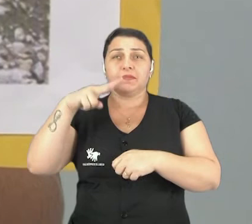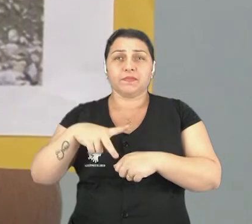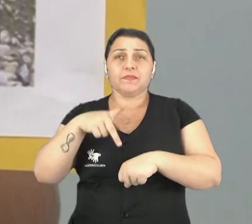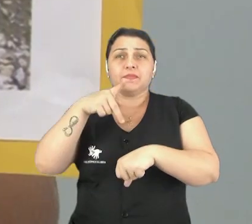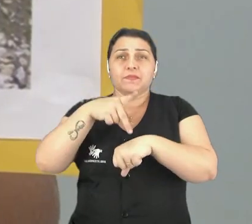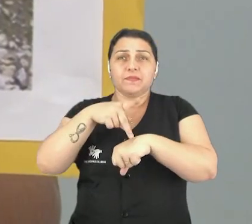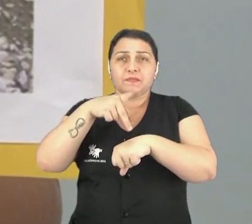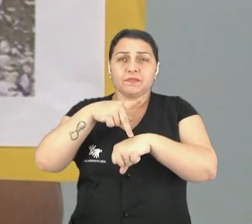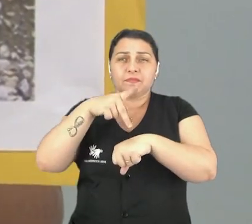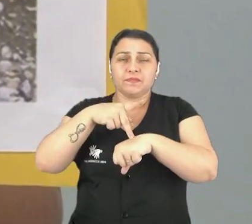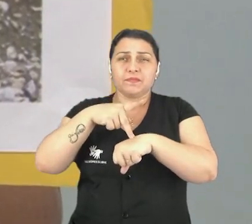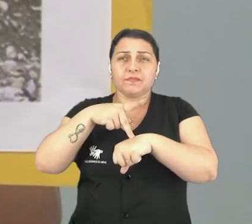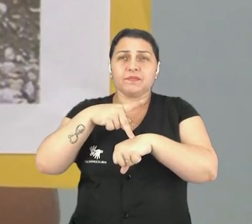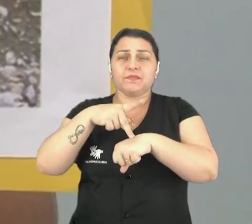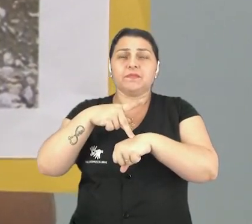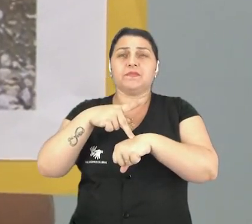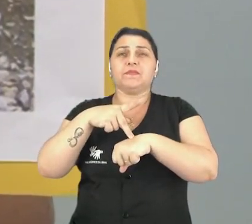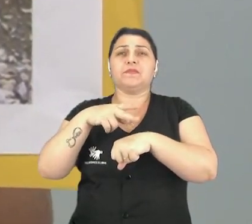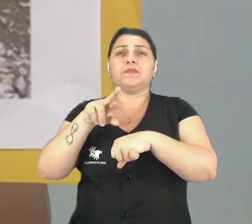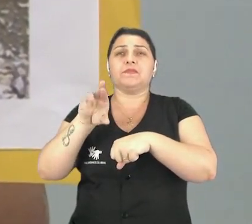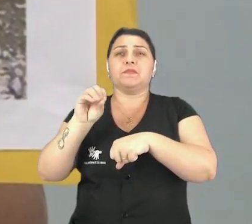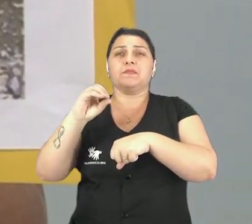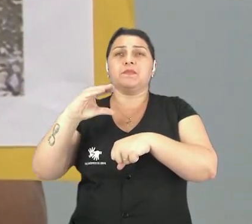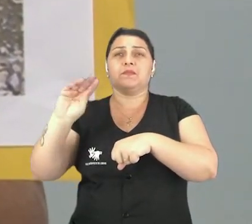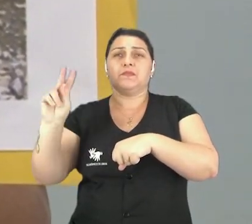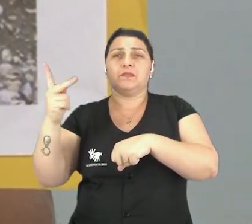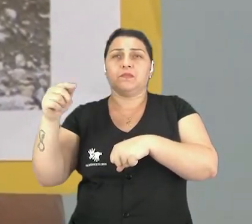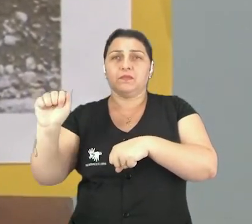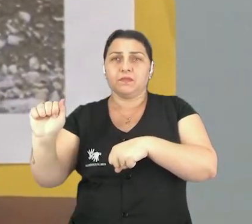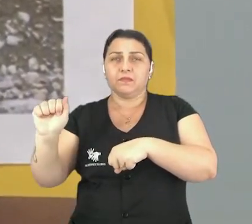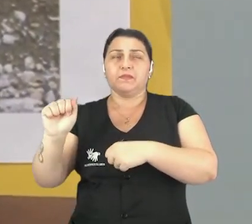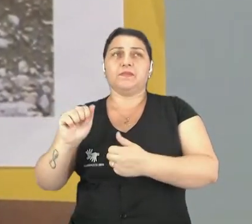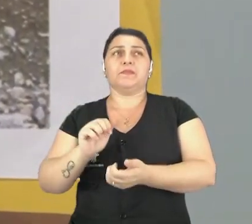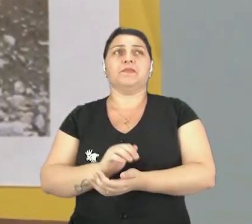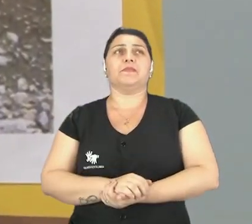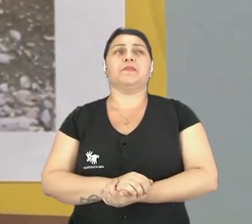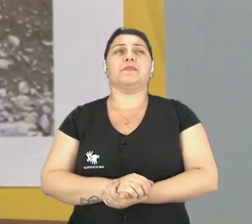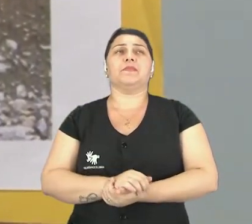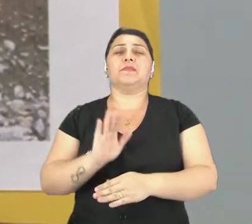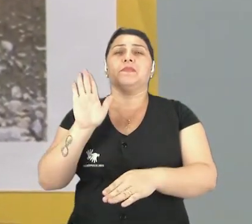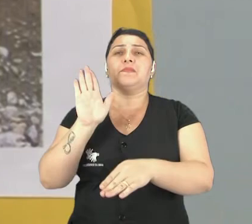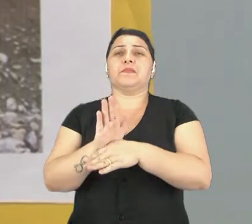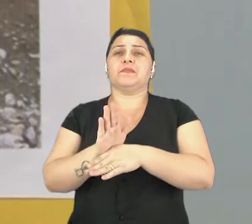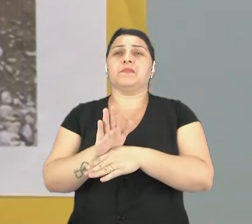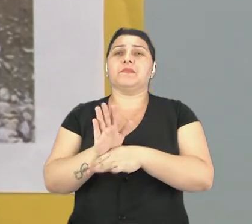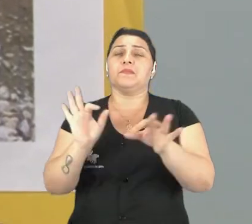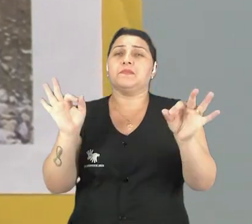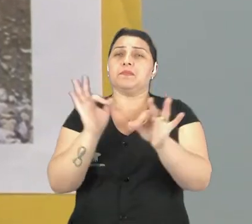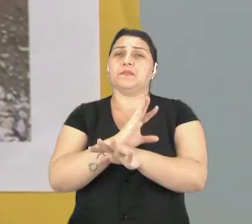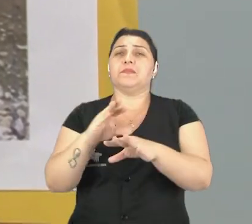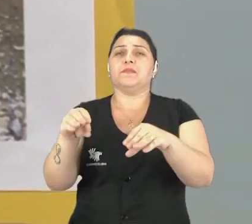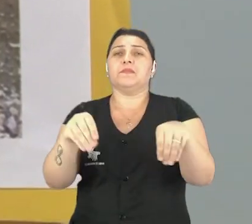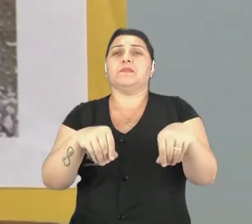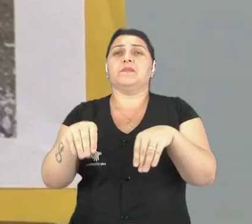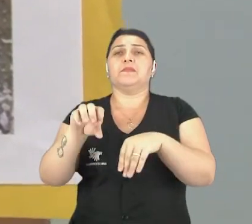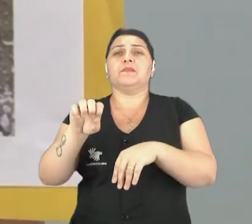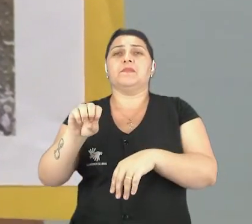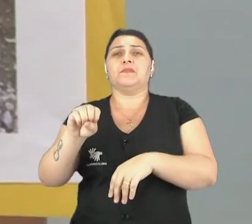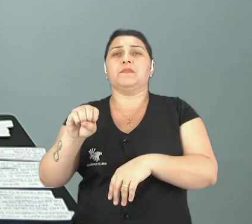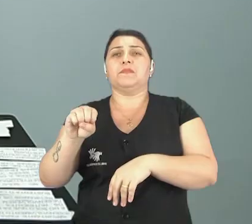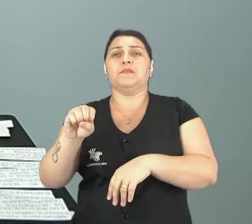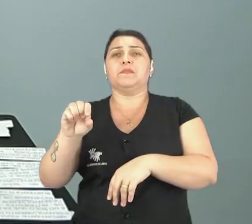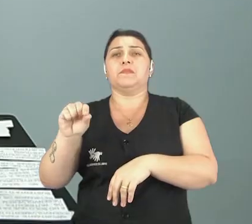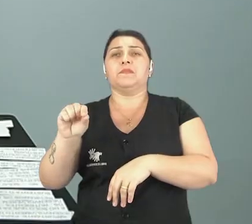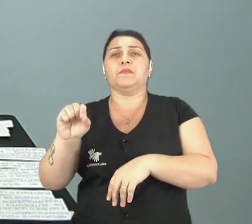Uma rocha, certo? Essa rocha, ela contribui para a formação do solo. Então,